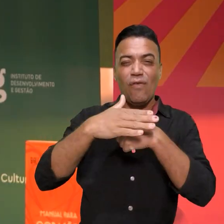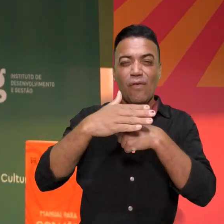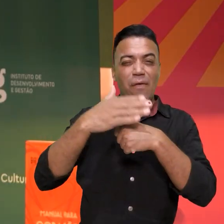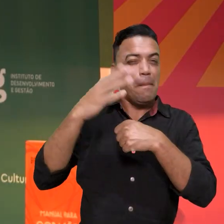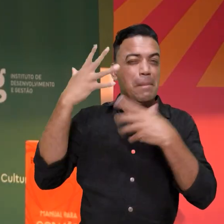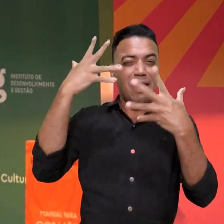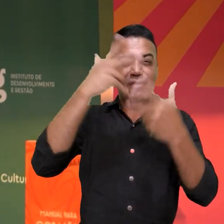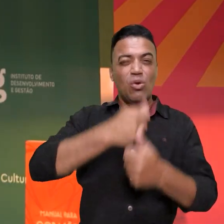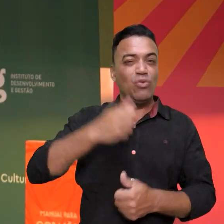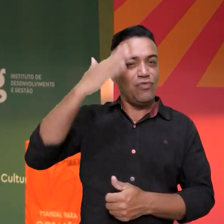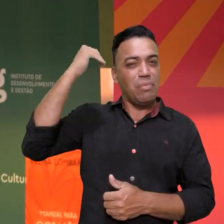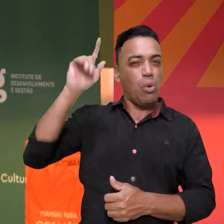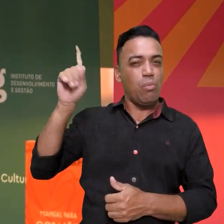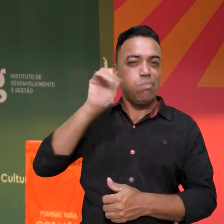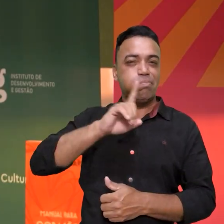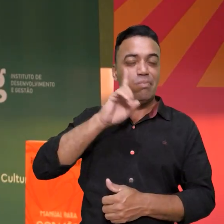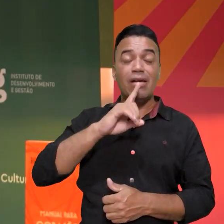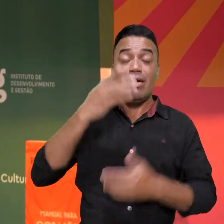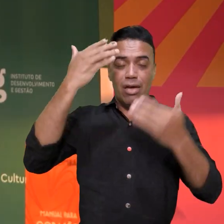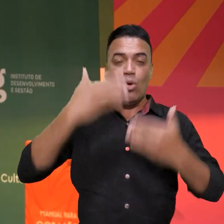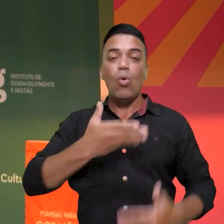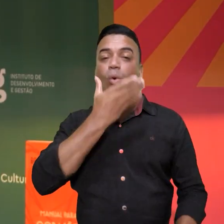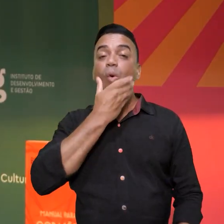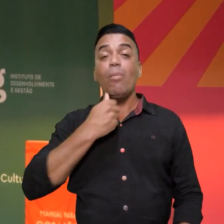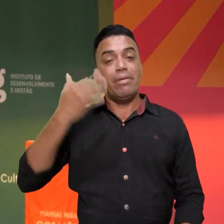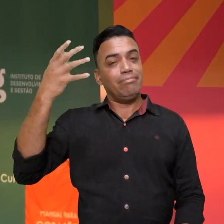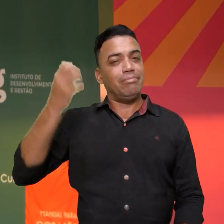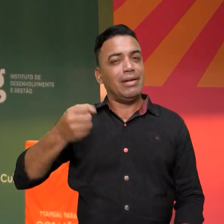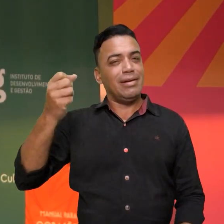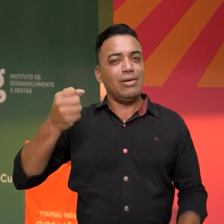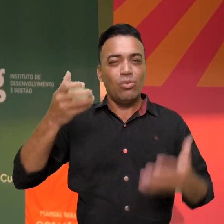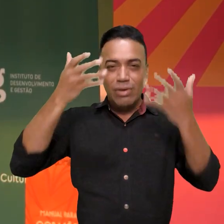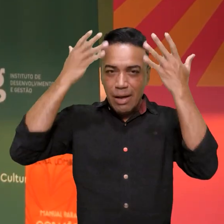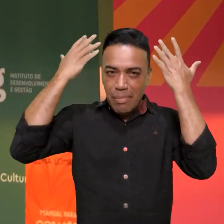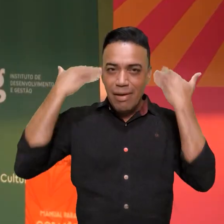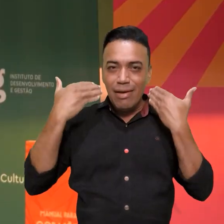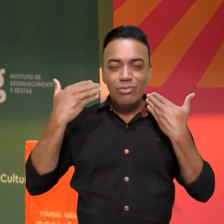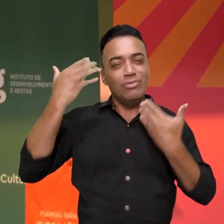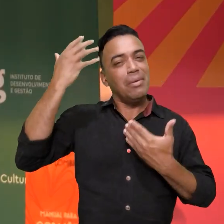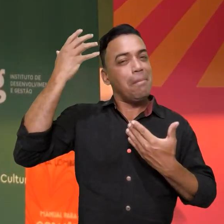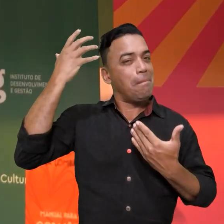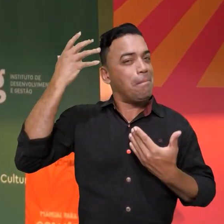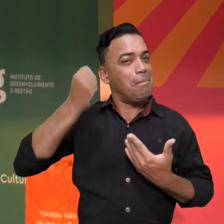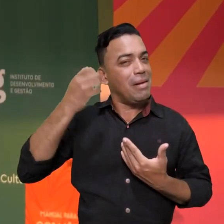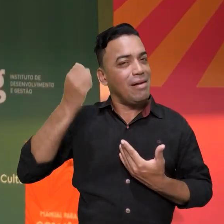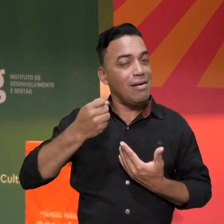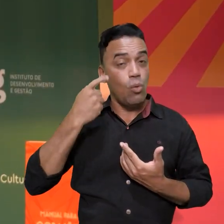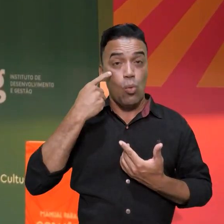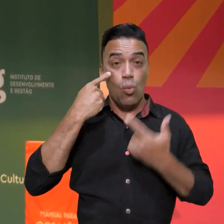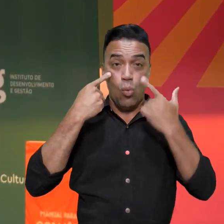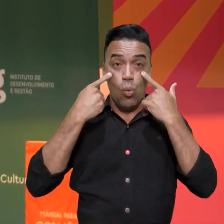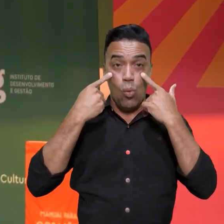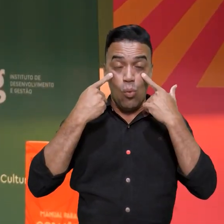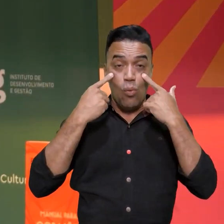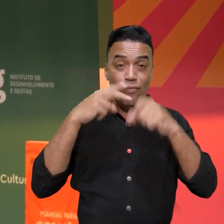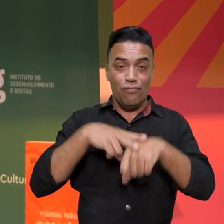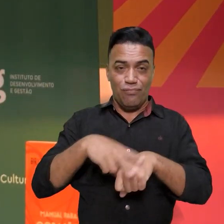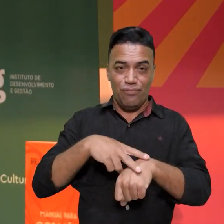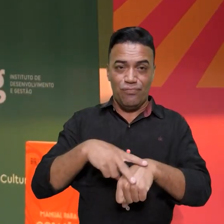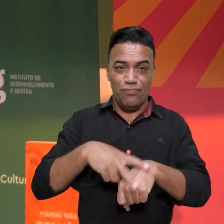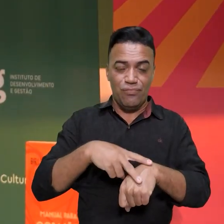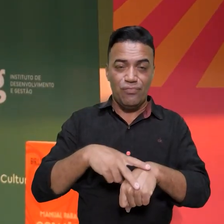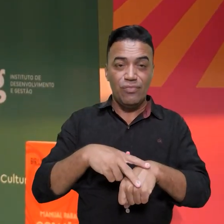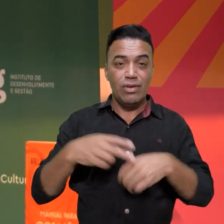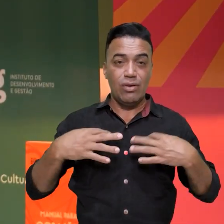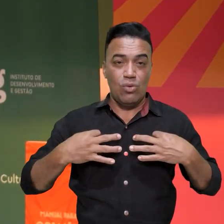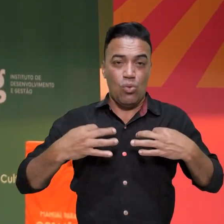resistir. Eu sou um homem branco, de cabelos brancos, olhos verdes,